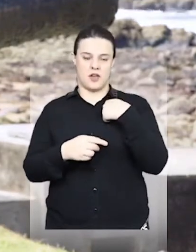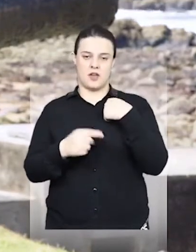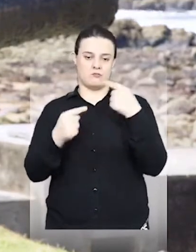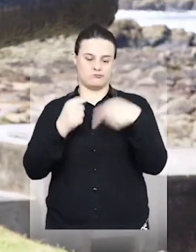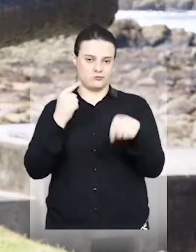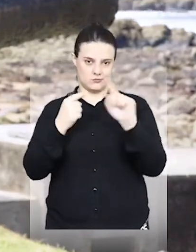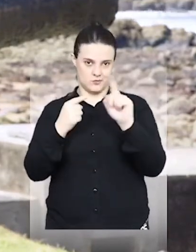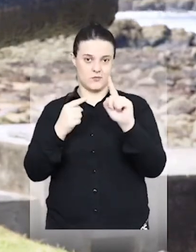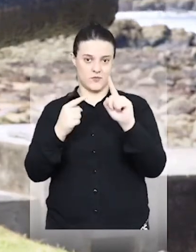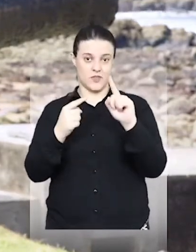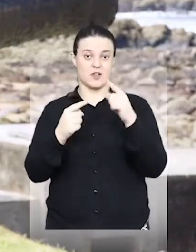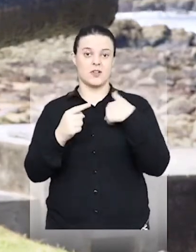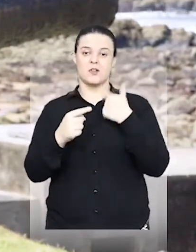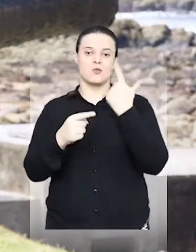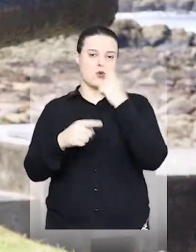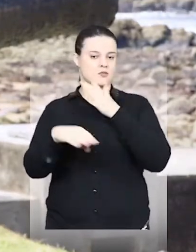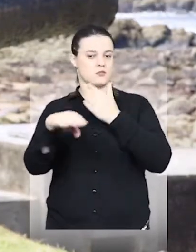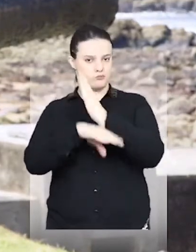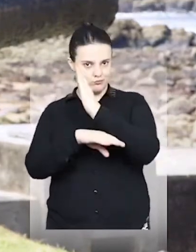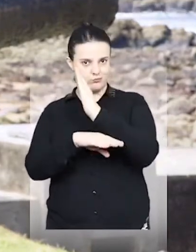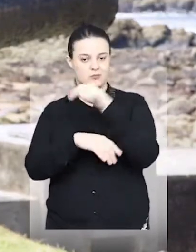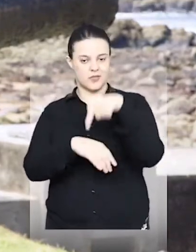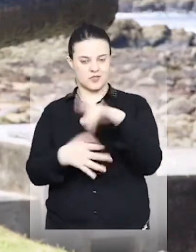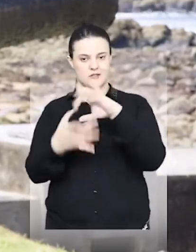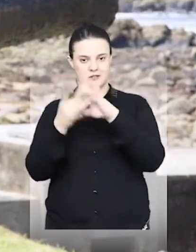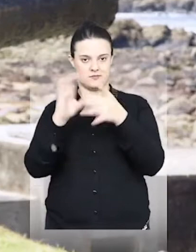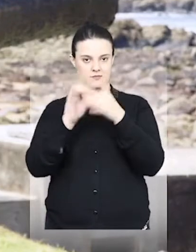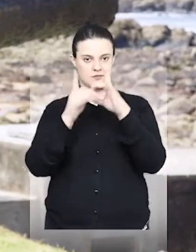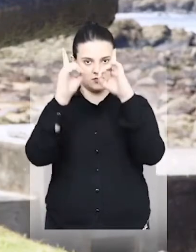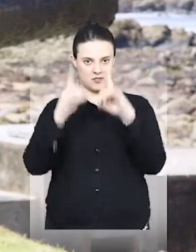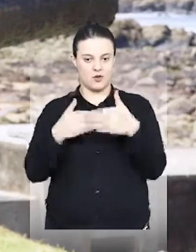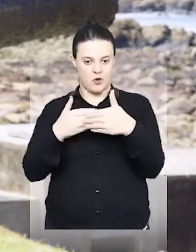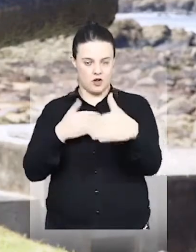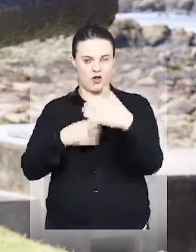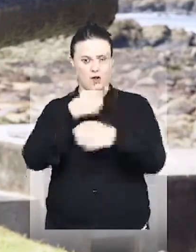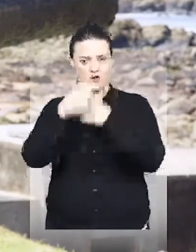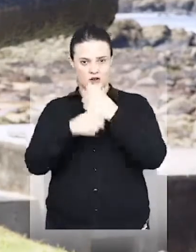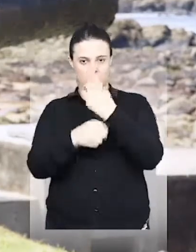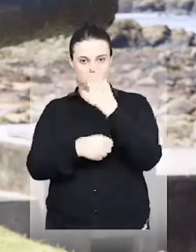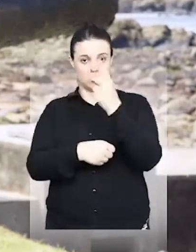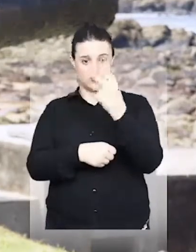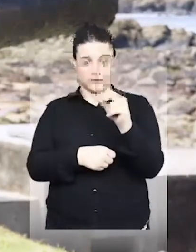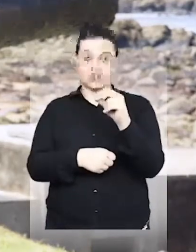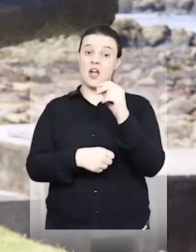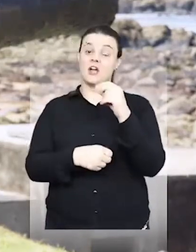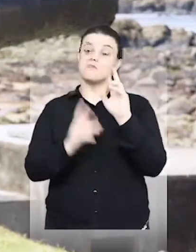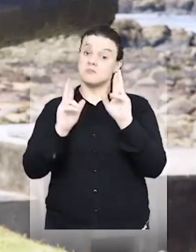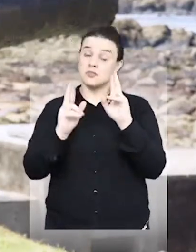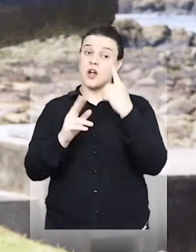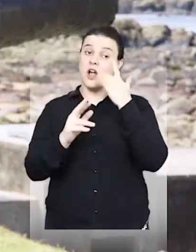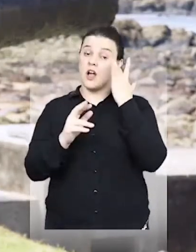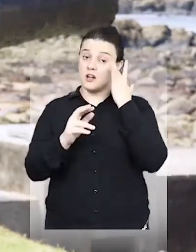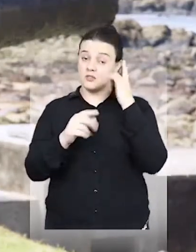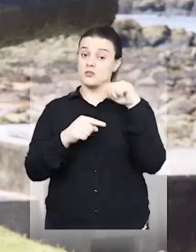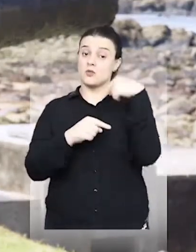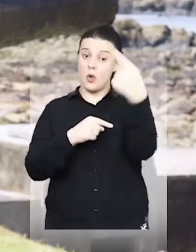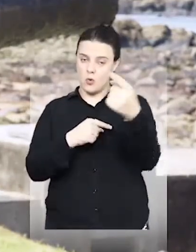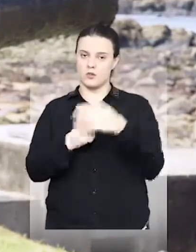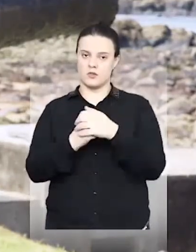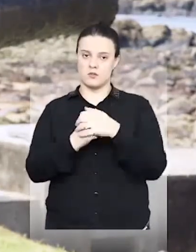PTS 3. Então, não fui contemplado para essas Olimpíadas agora de 2020. Então, acredito que na próxima